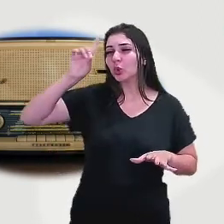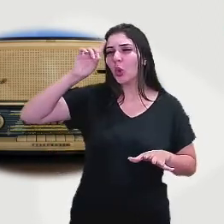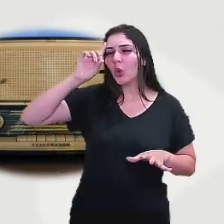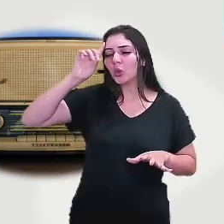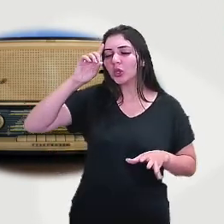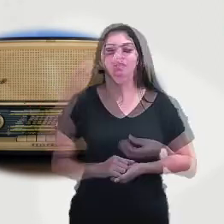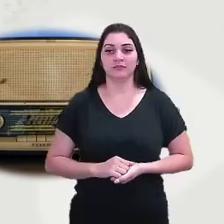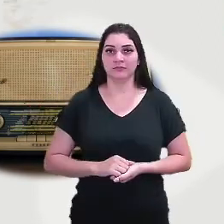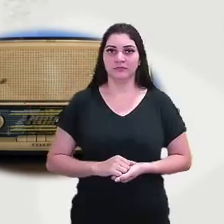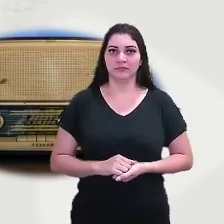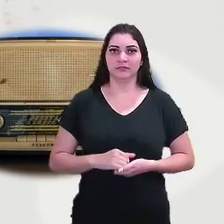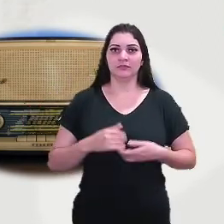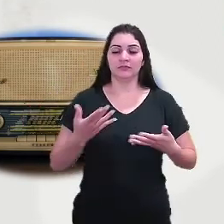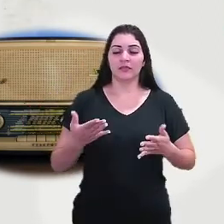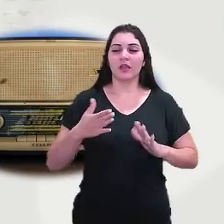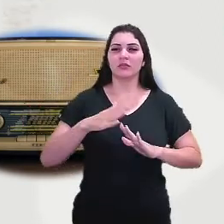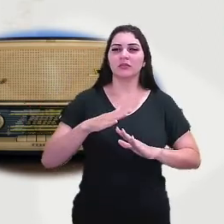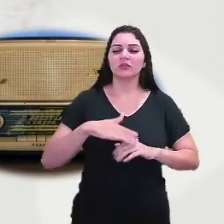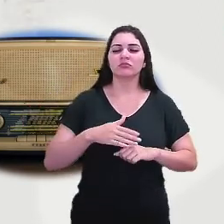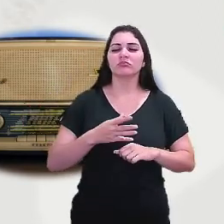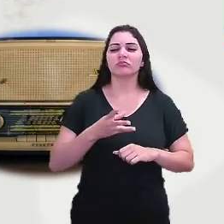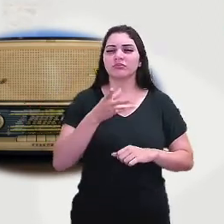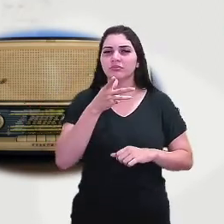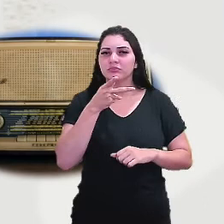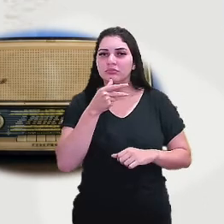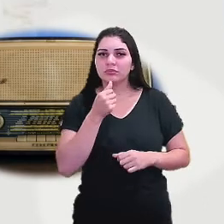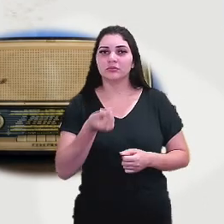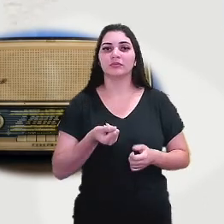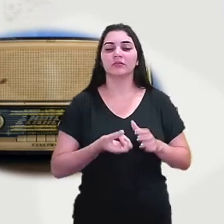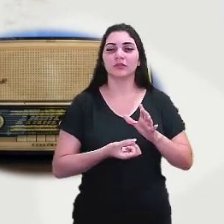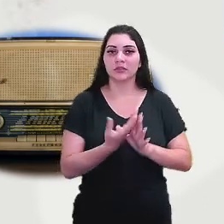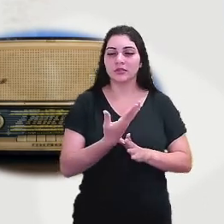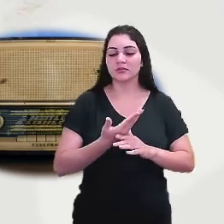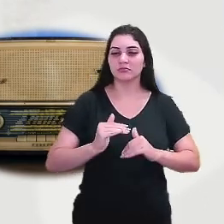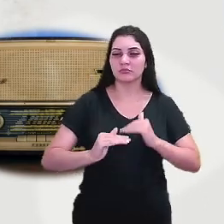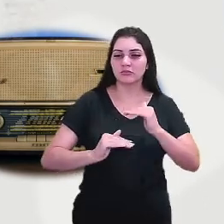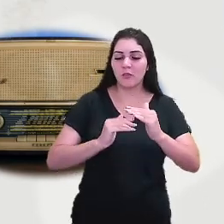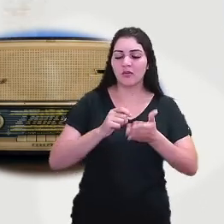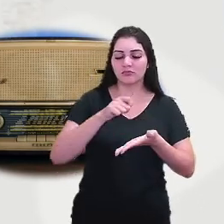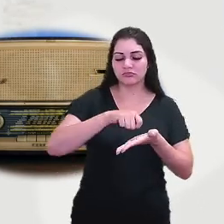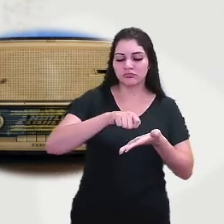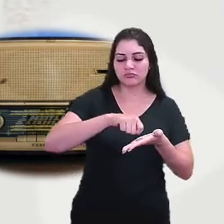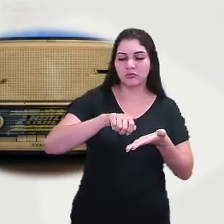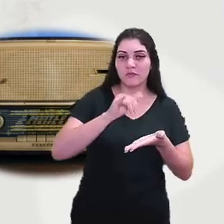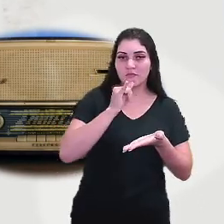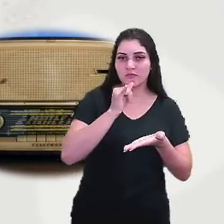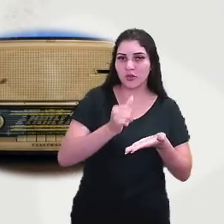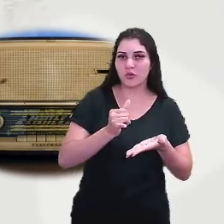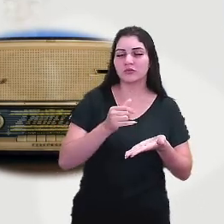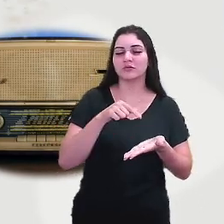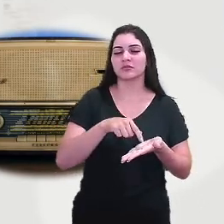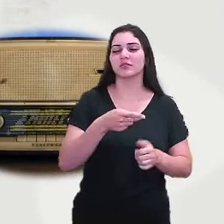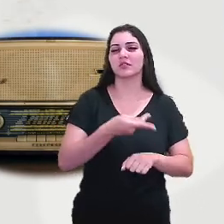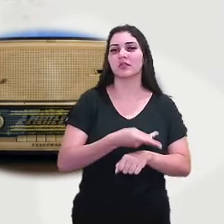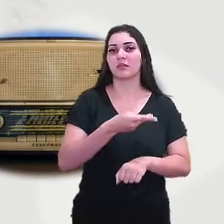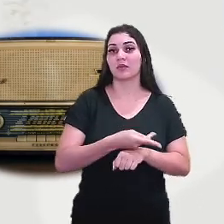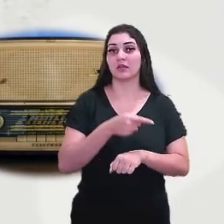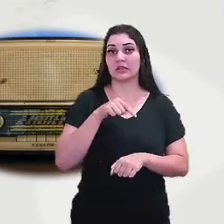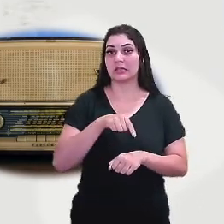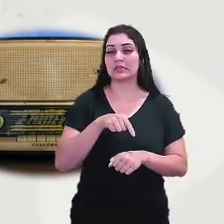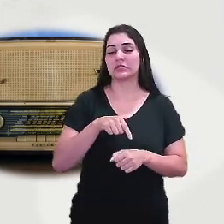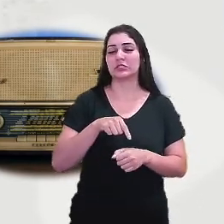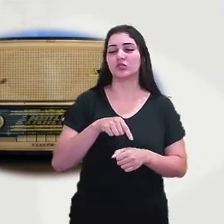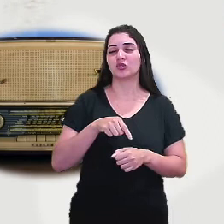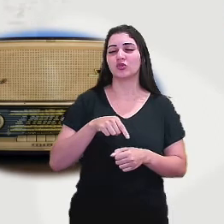porque era um tempo grande para a elaboração do processo de se escrever a notícia na pedra. Então, esse jornal não era